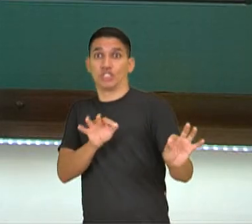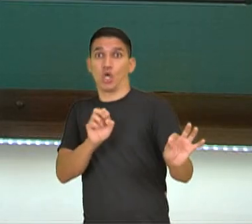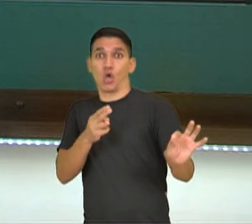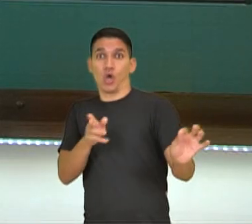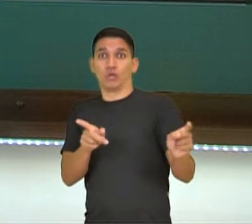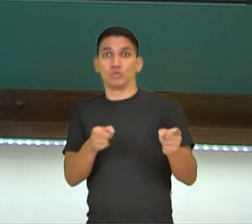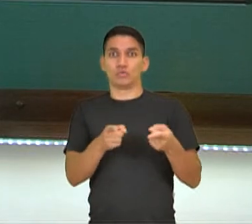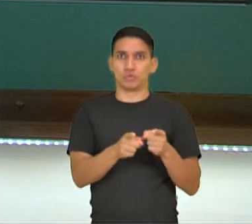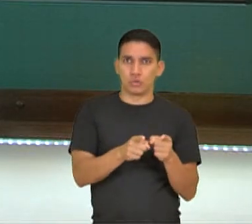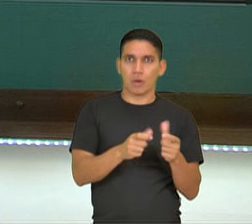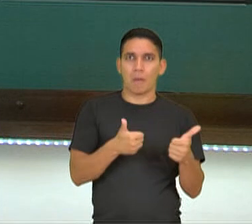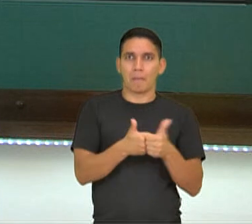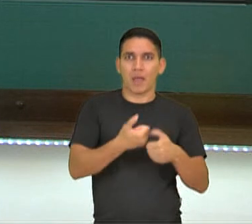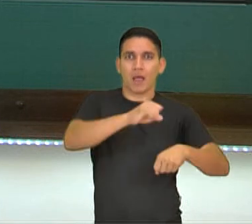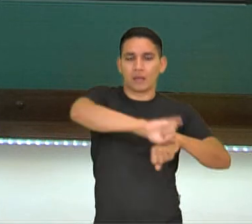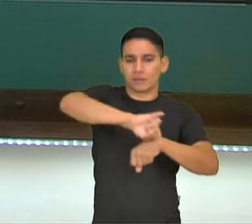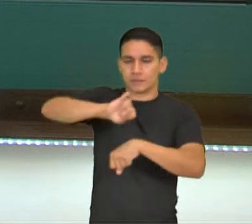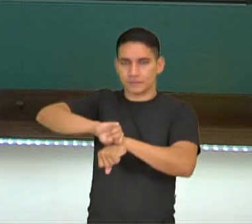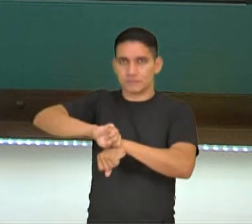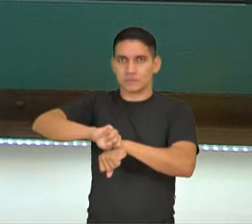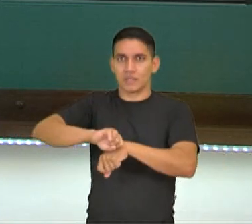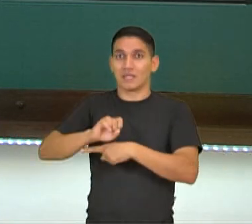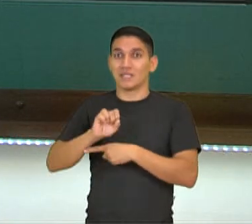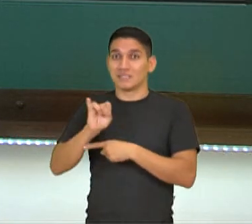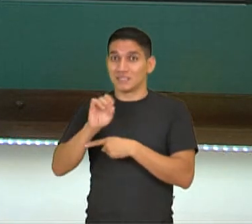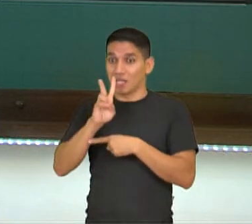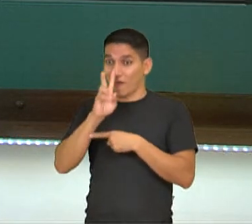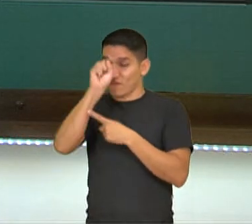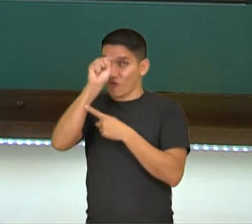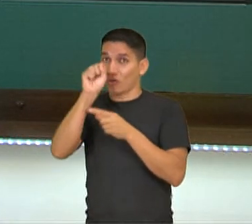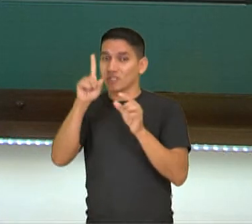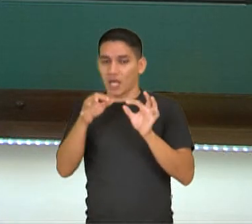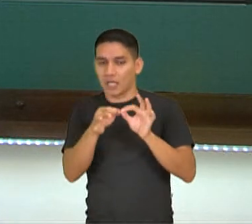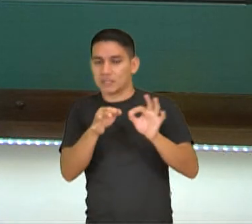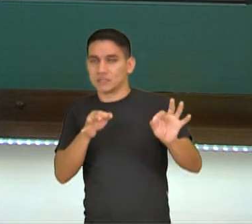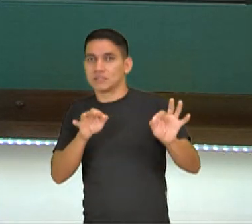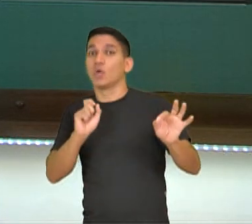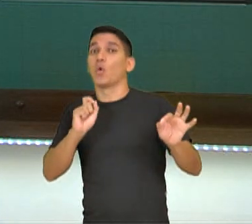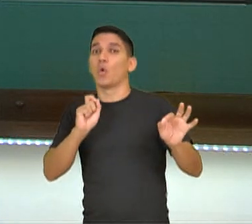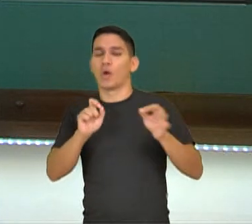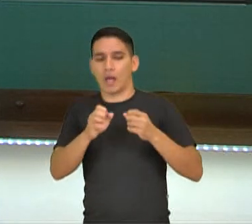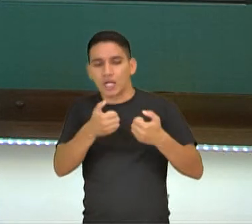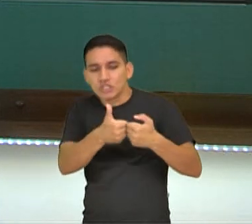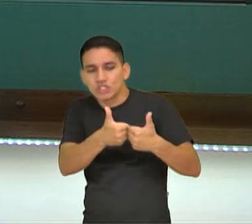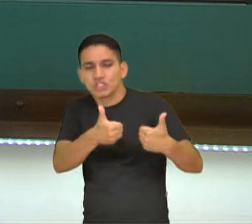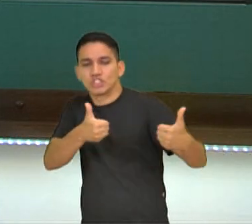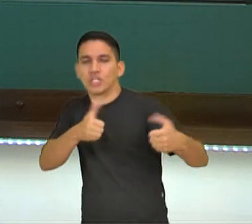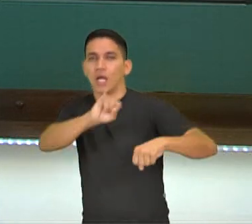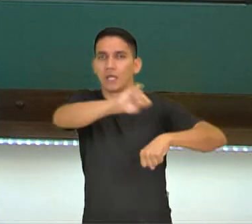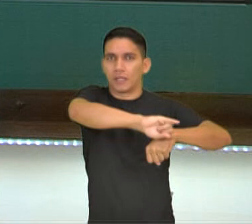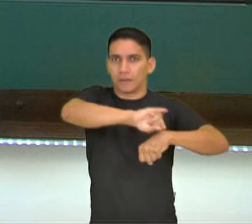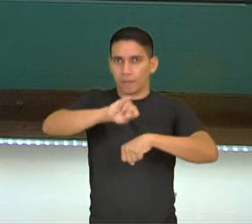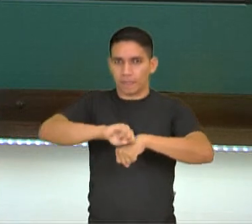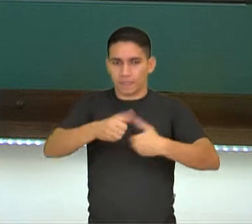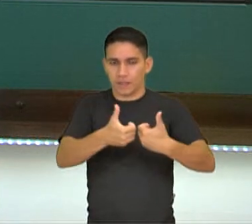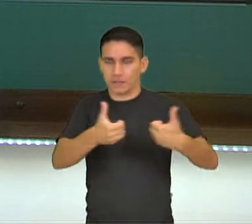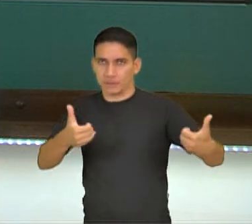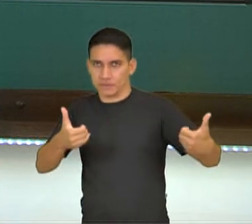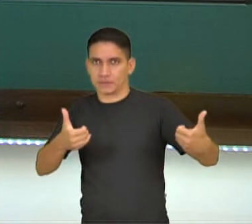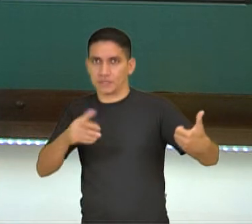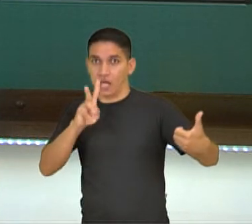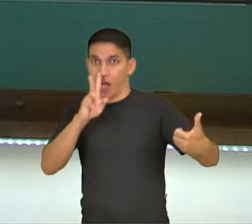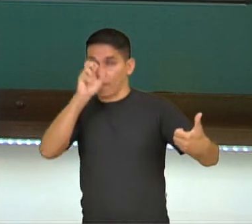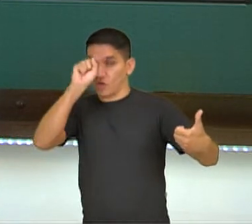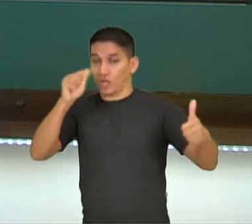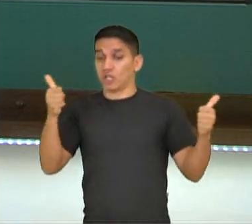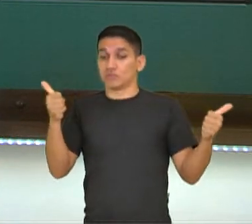vai reduzir bastante com o aumento, tá? Na verdade, reduz bastante, não aumentar. A força aumenta se